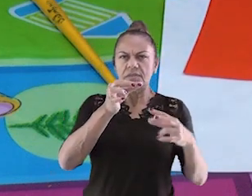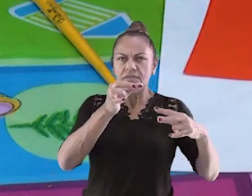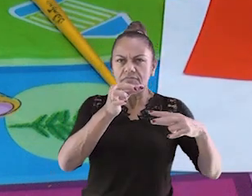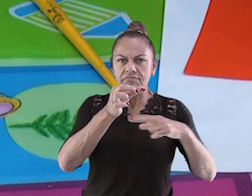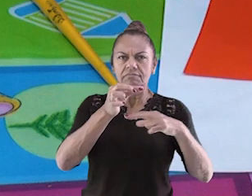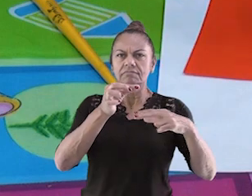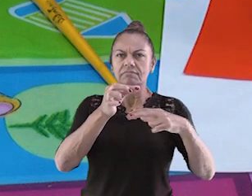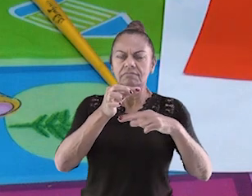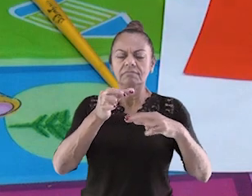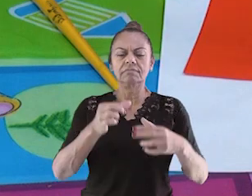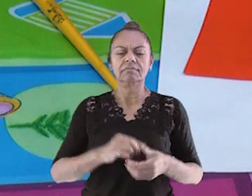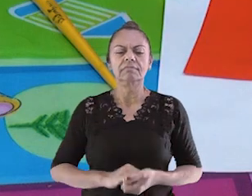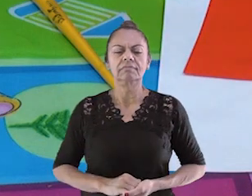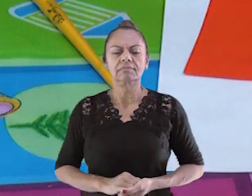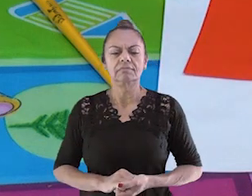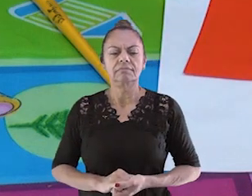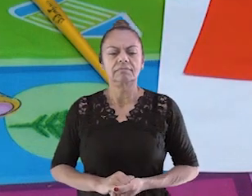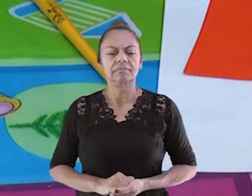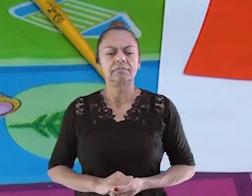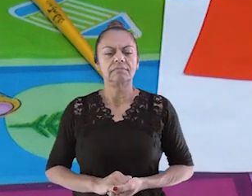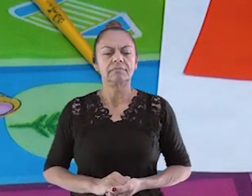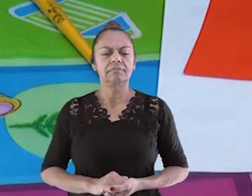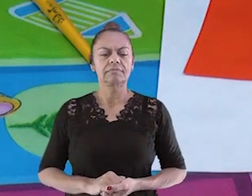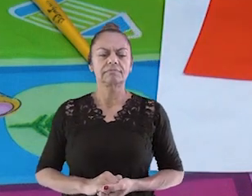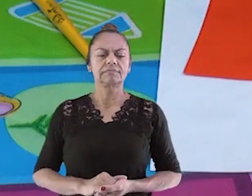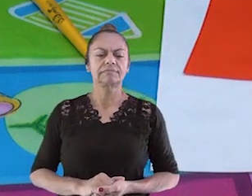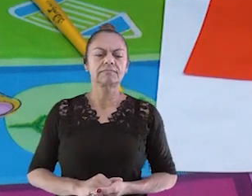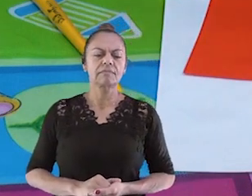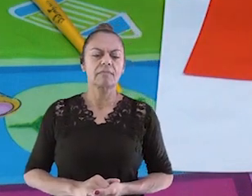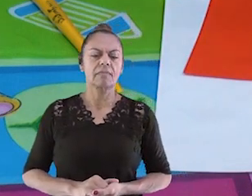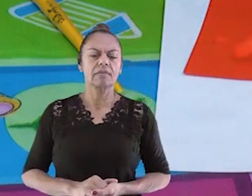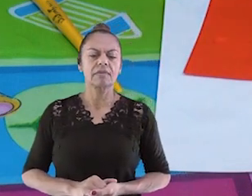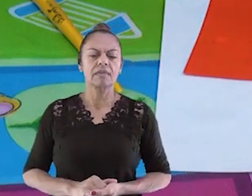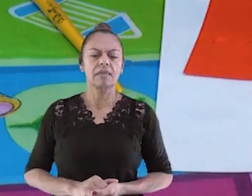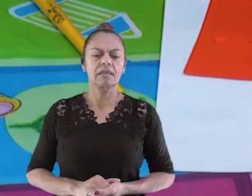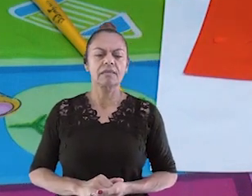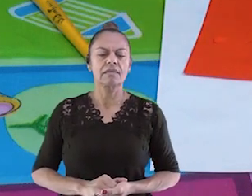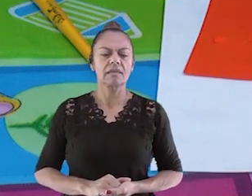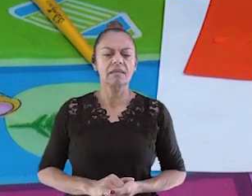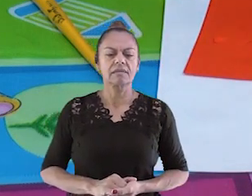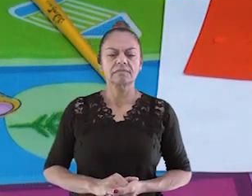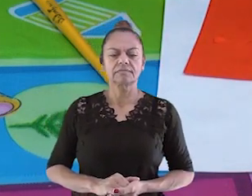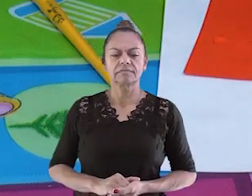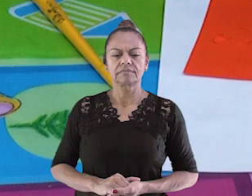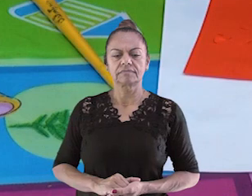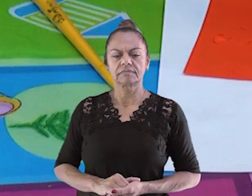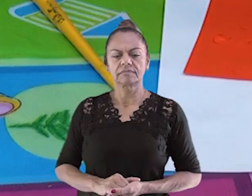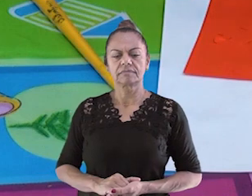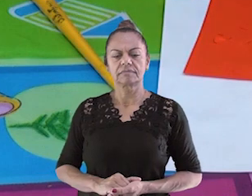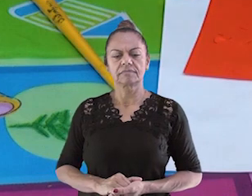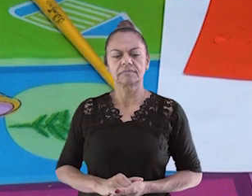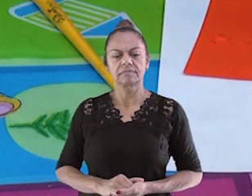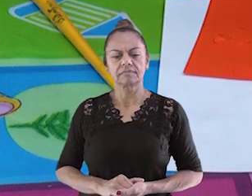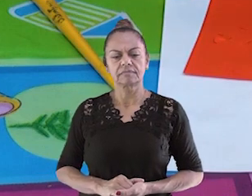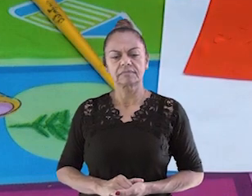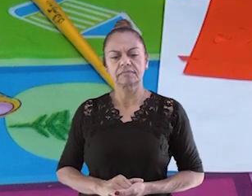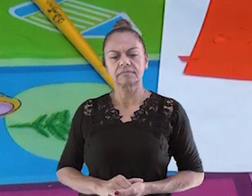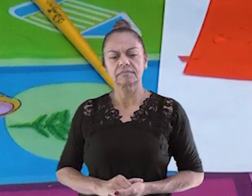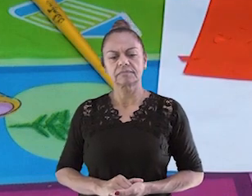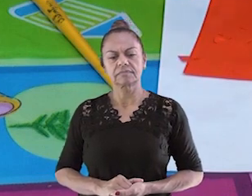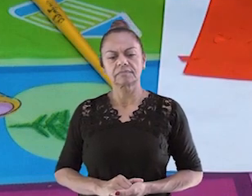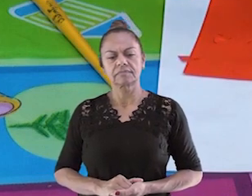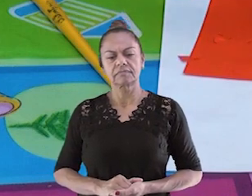E se você achar que ficou comprido demais, olha só. Dá até para diminuir o tamanho.